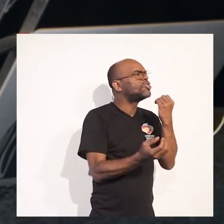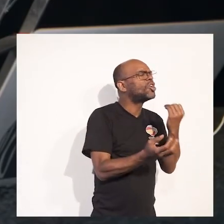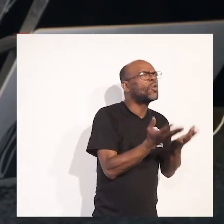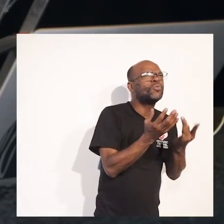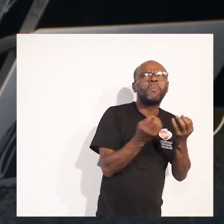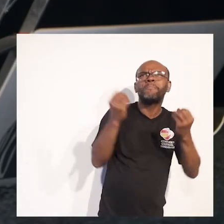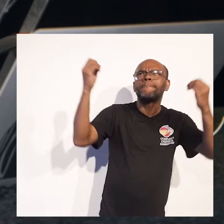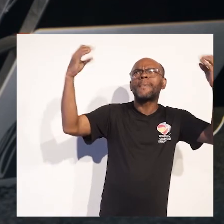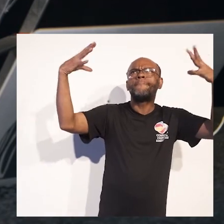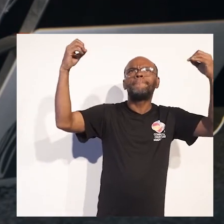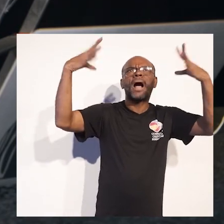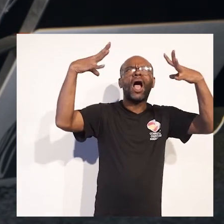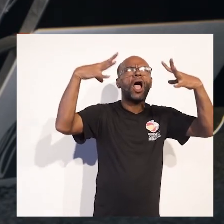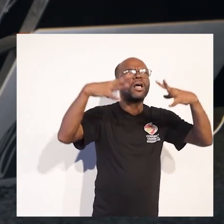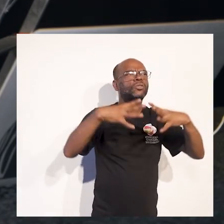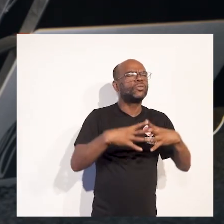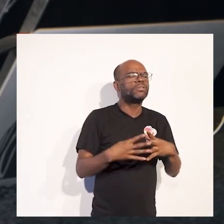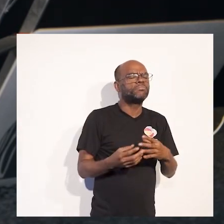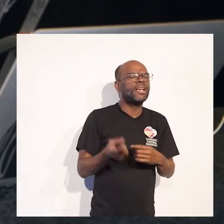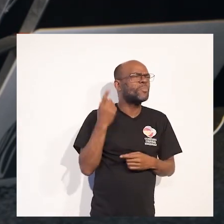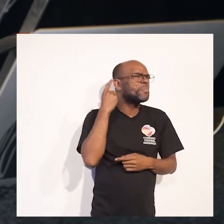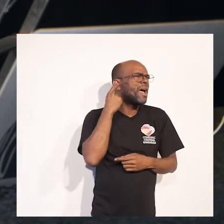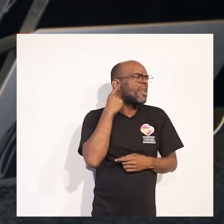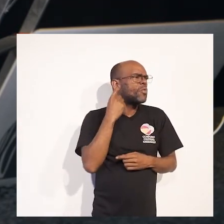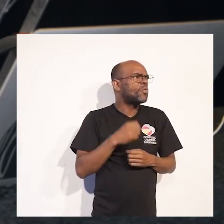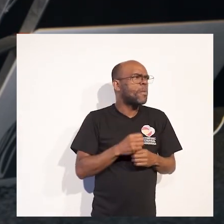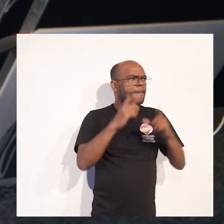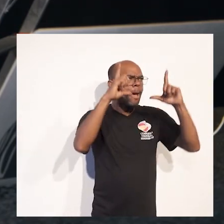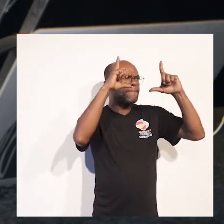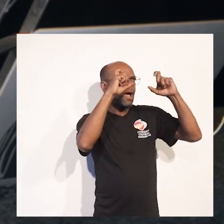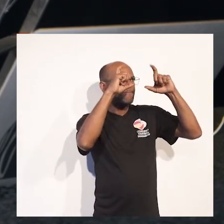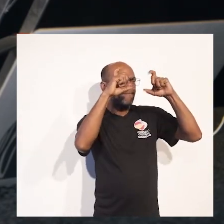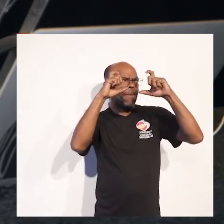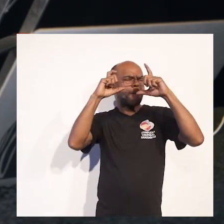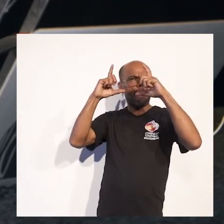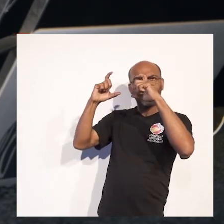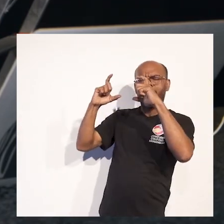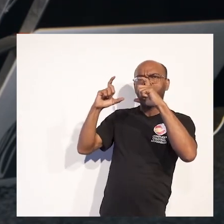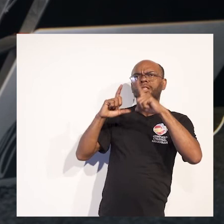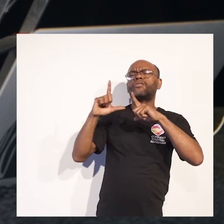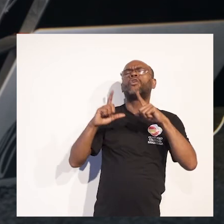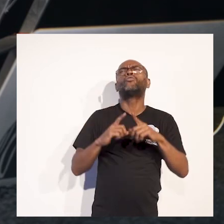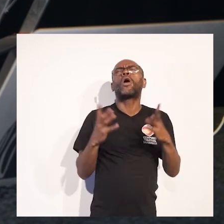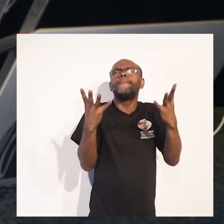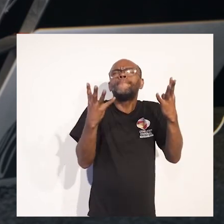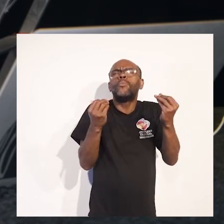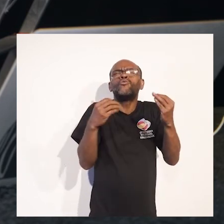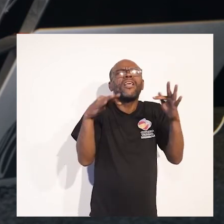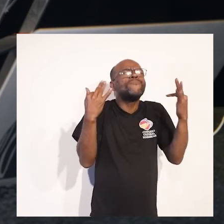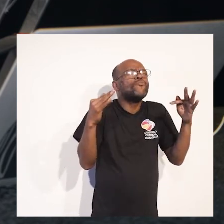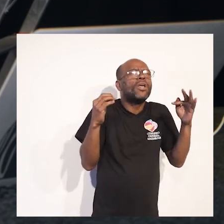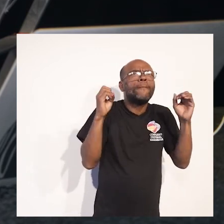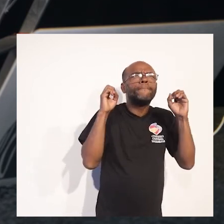você liga ela faz e acende. Flash do fotógrafo, como ele precisa de muita luz, que é aquele branco que